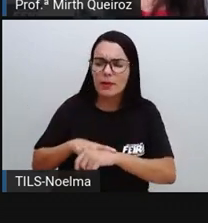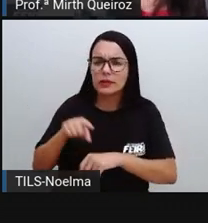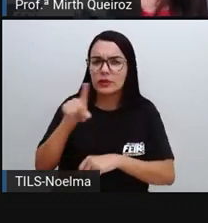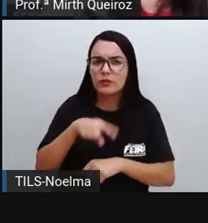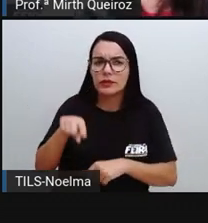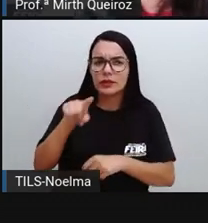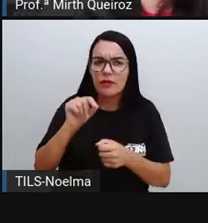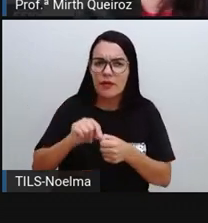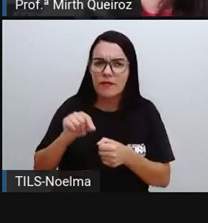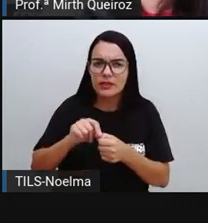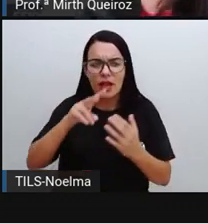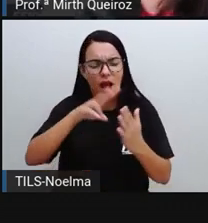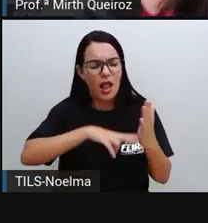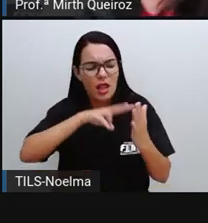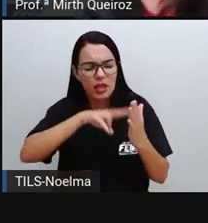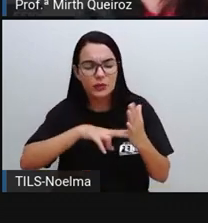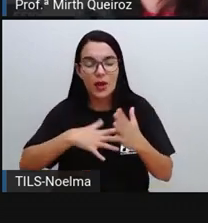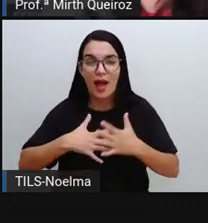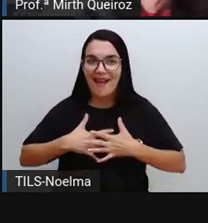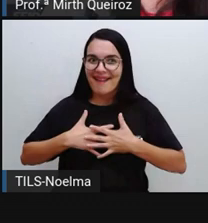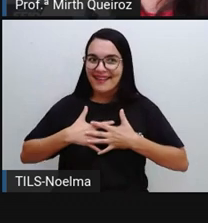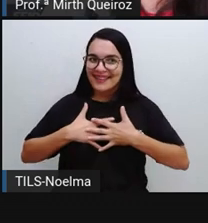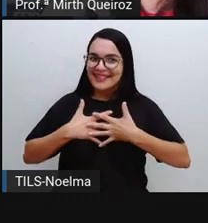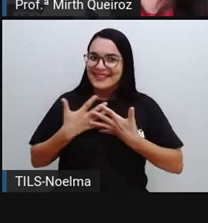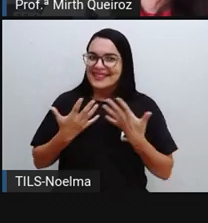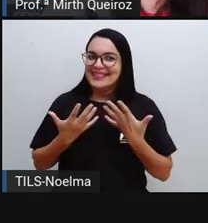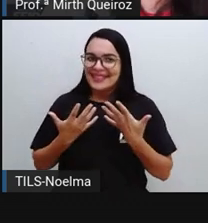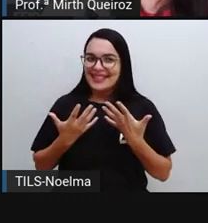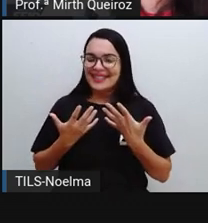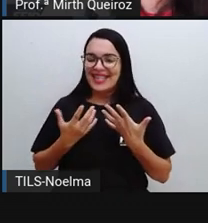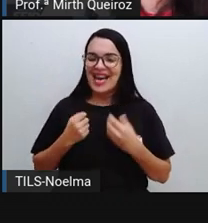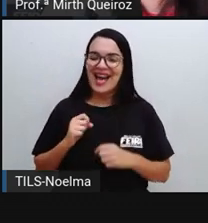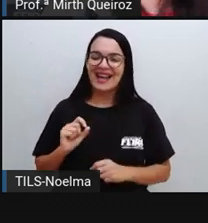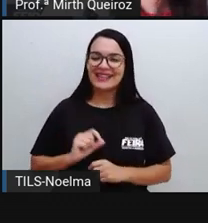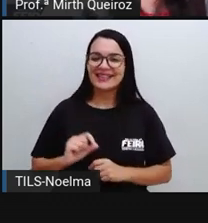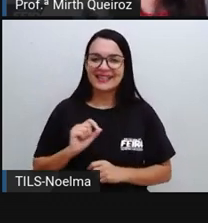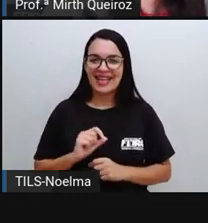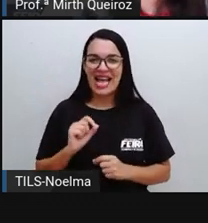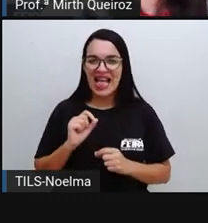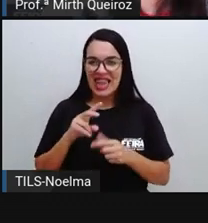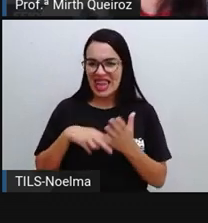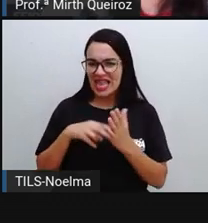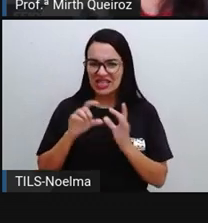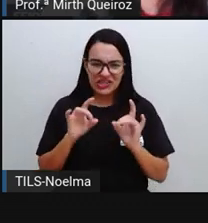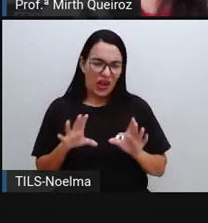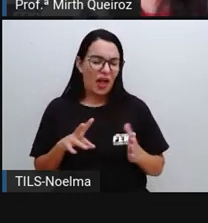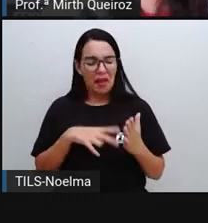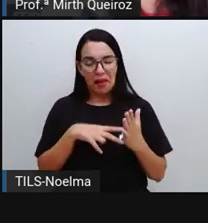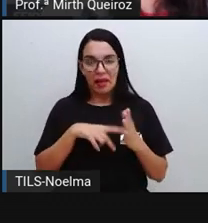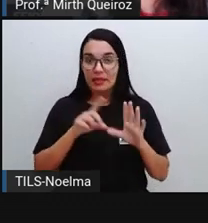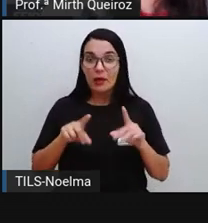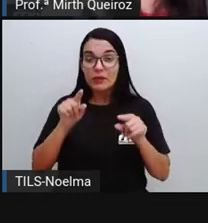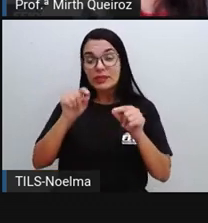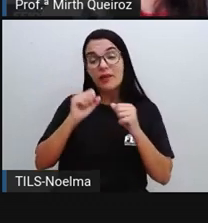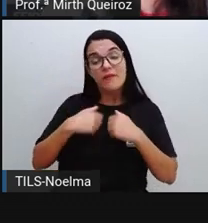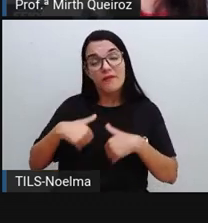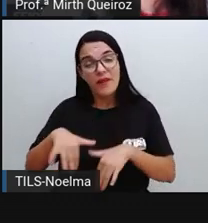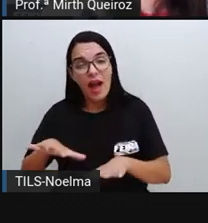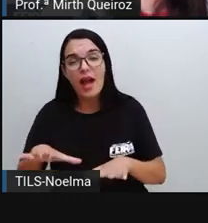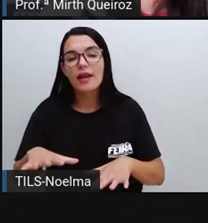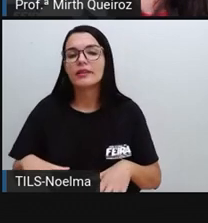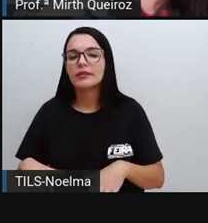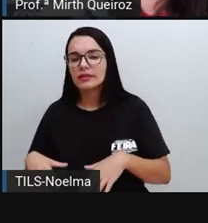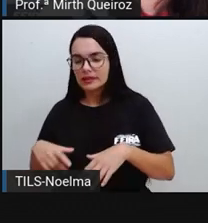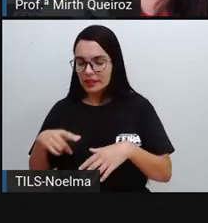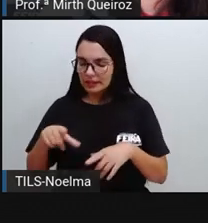vão realizar uma leitura por prazer, e essa leitura por prazer não é um ler para ler, só por ler. Ao realizar uma leitura de